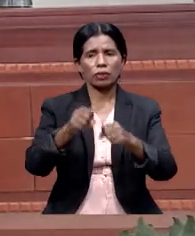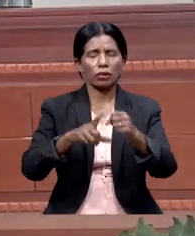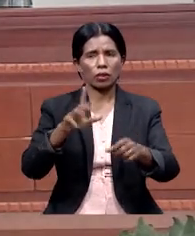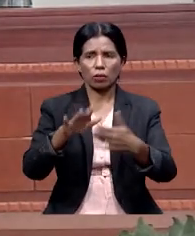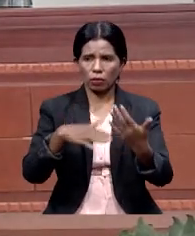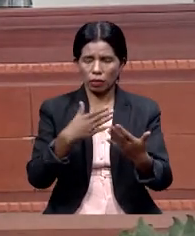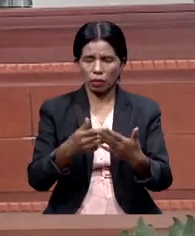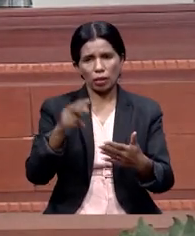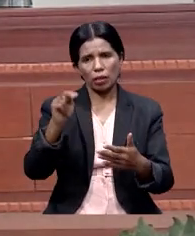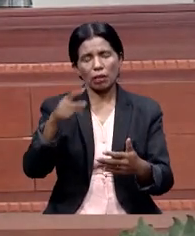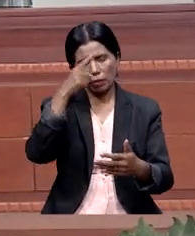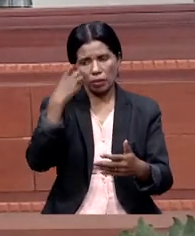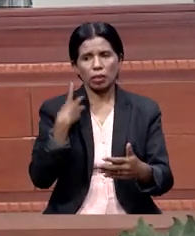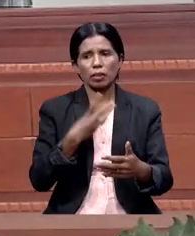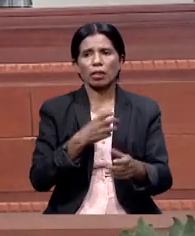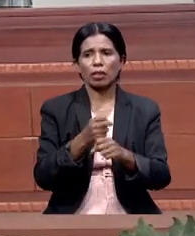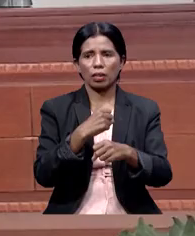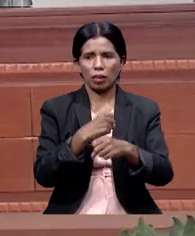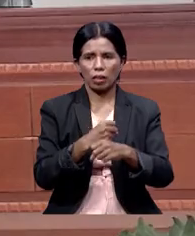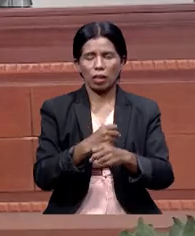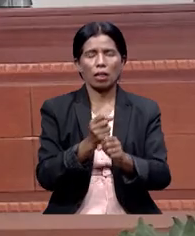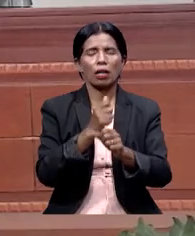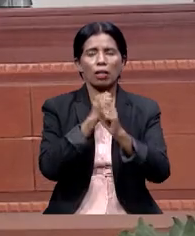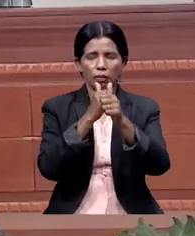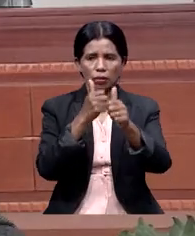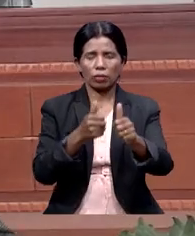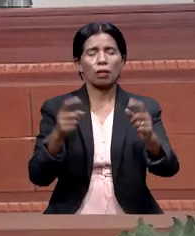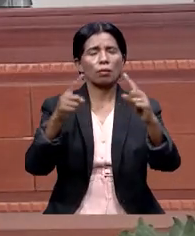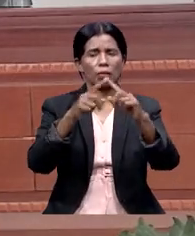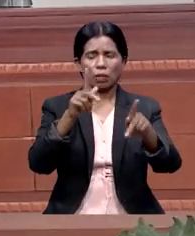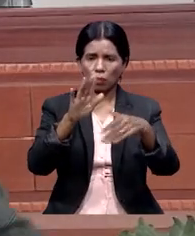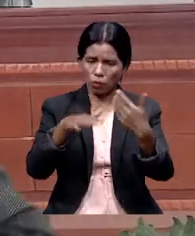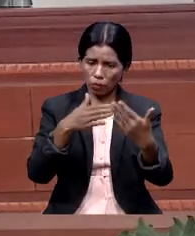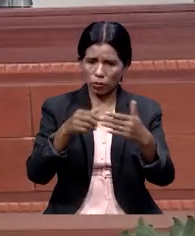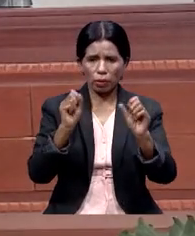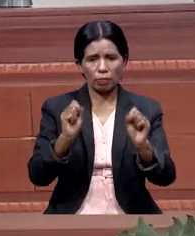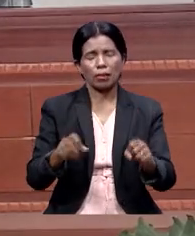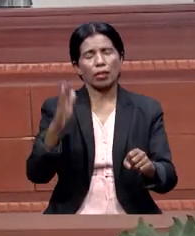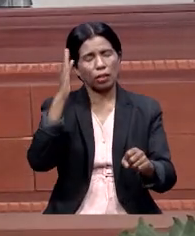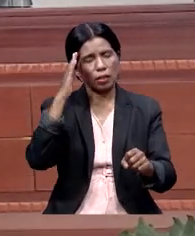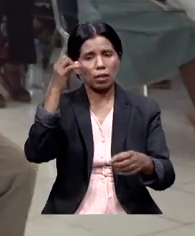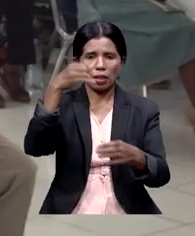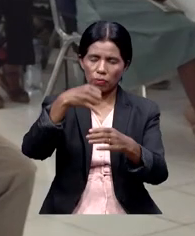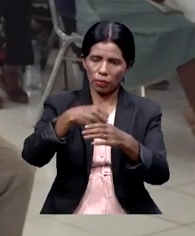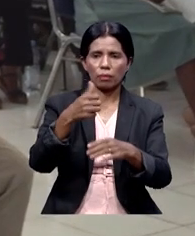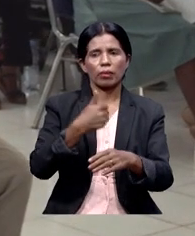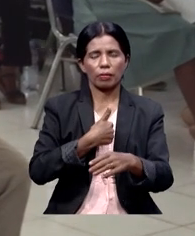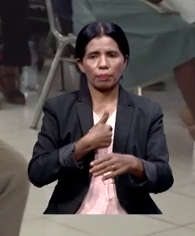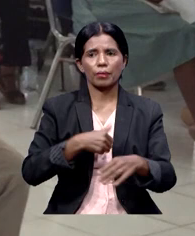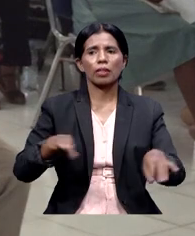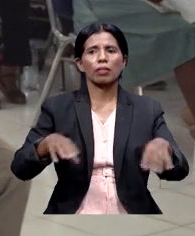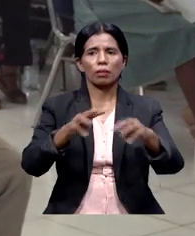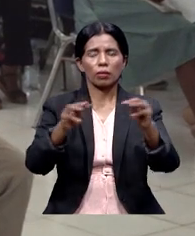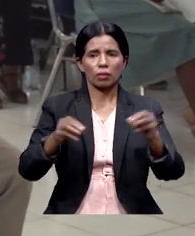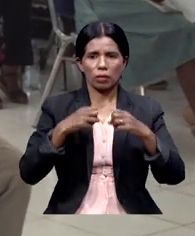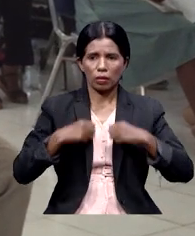dia. Também aqui está falo, advocacia para uma todo bela inteira no envolver. Serviço Municipal